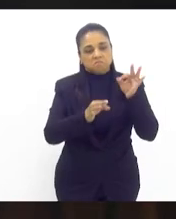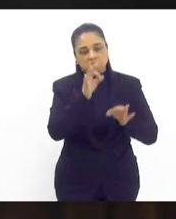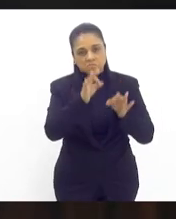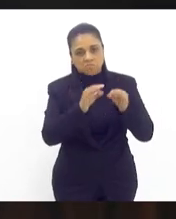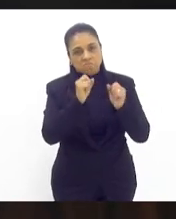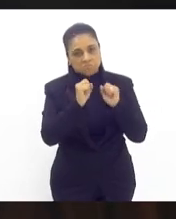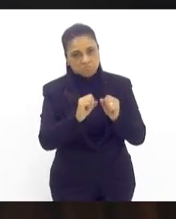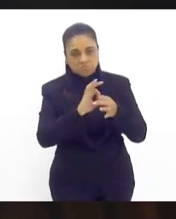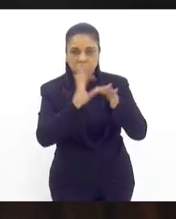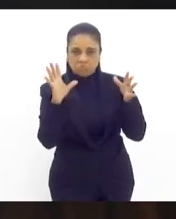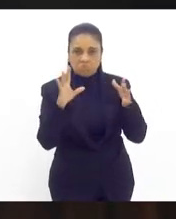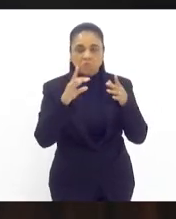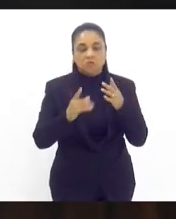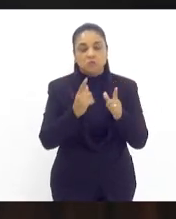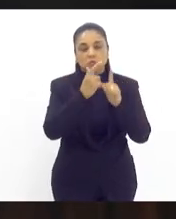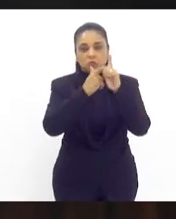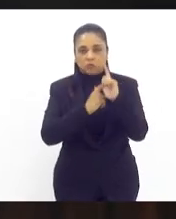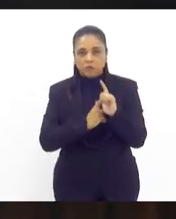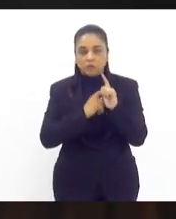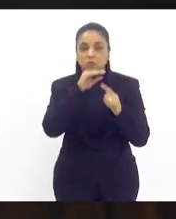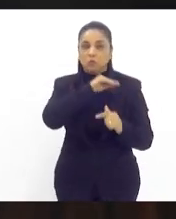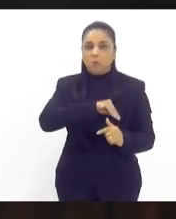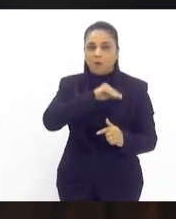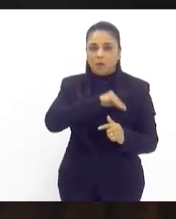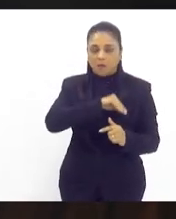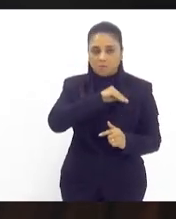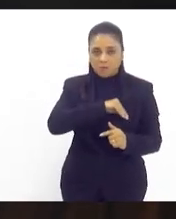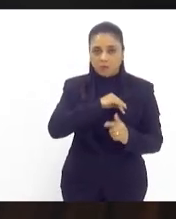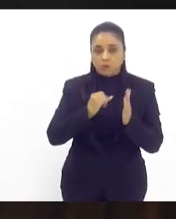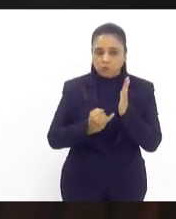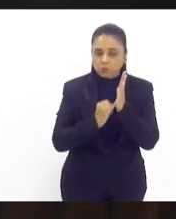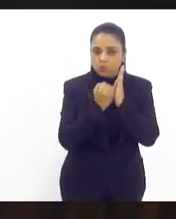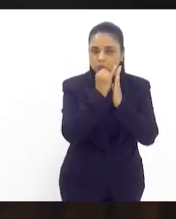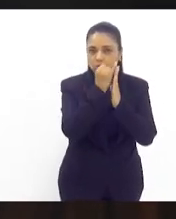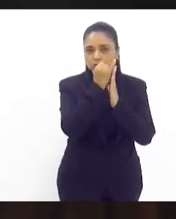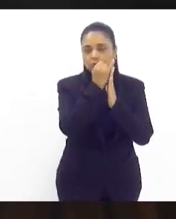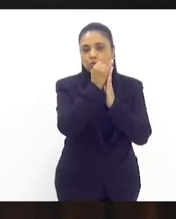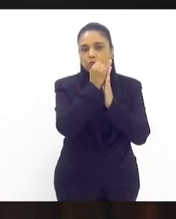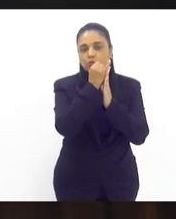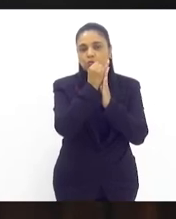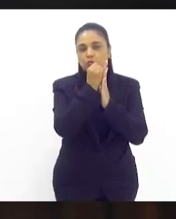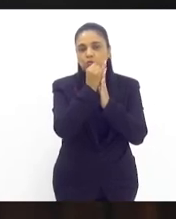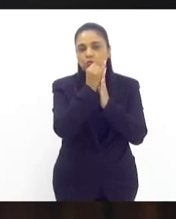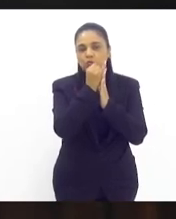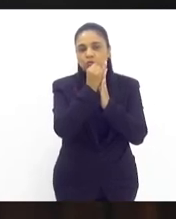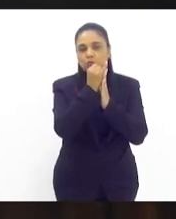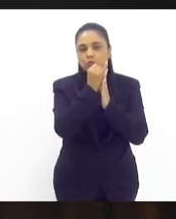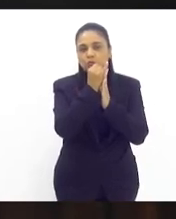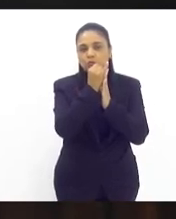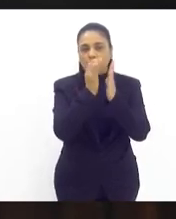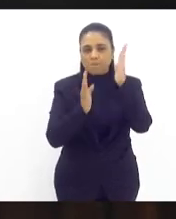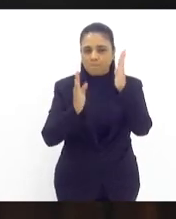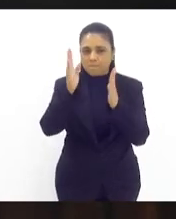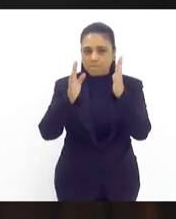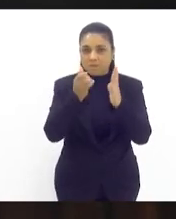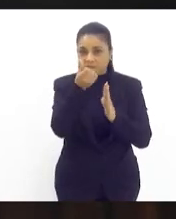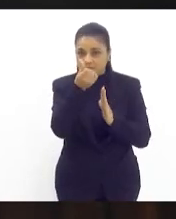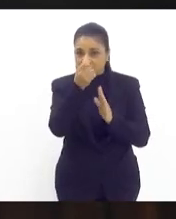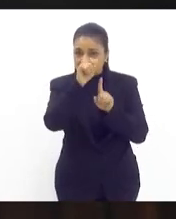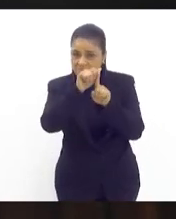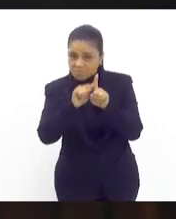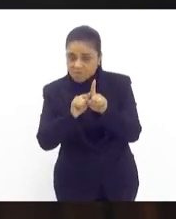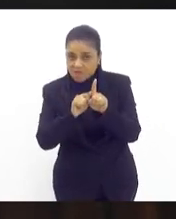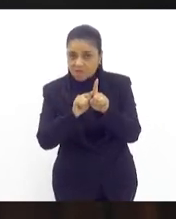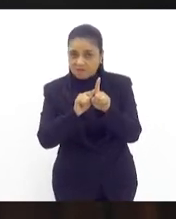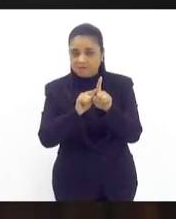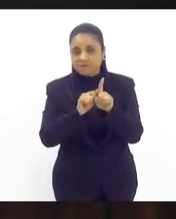é negociar a suspensão do pagamento integral do juros e principal por no mínimo por seis meses de operações de